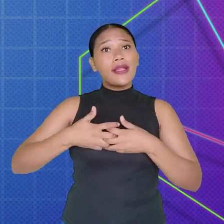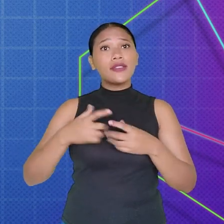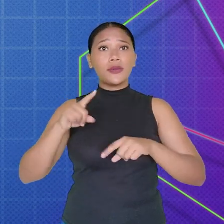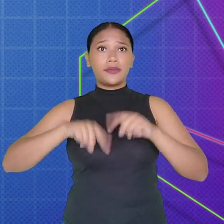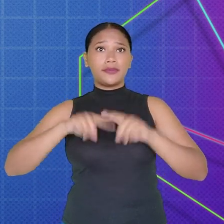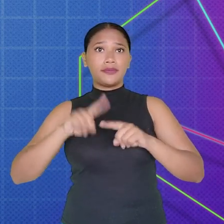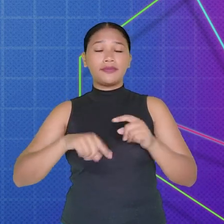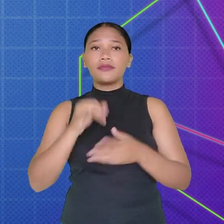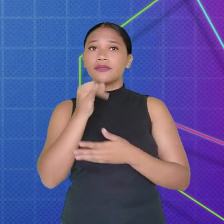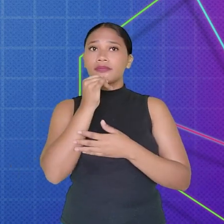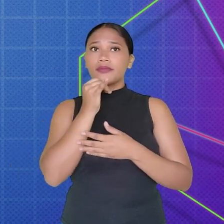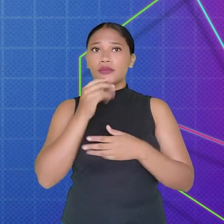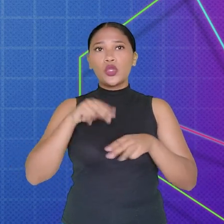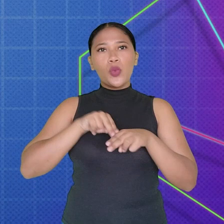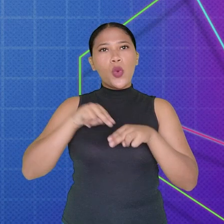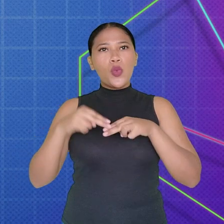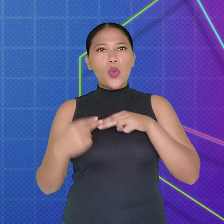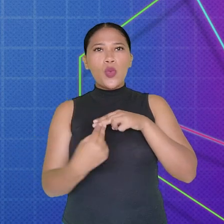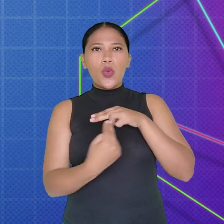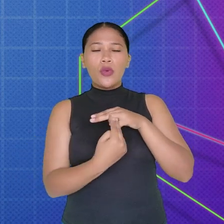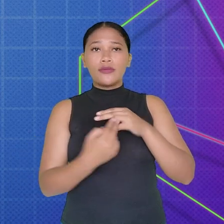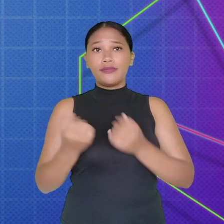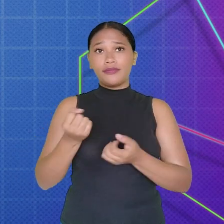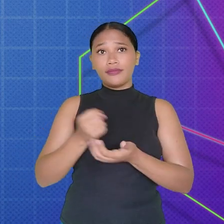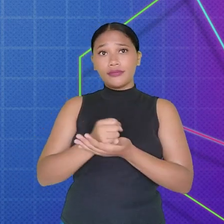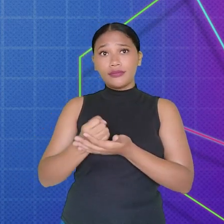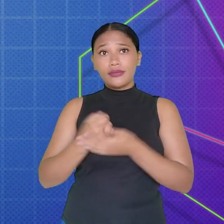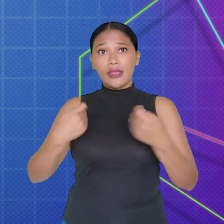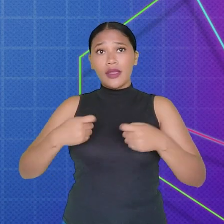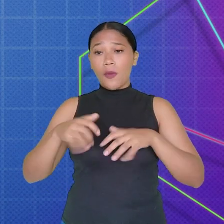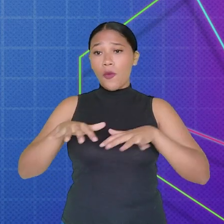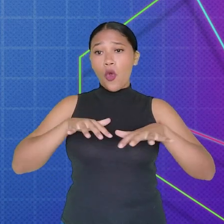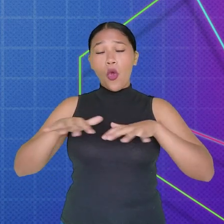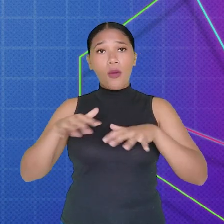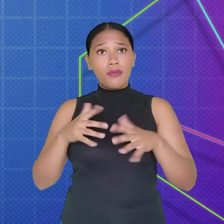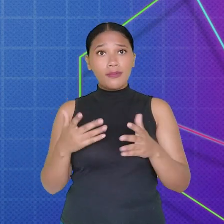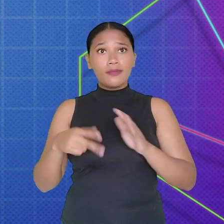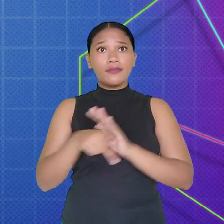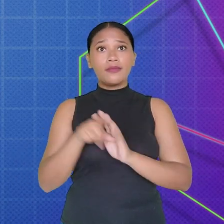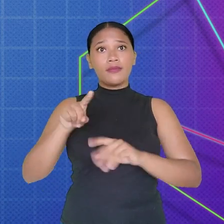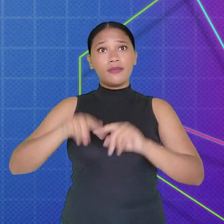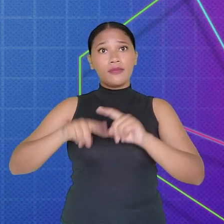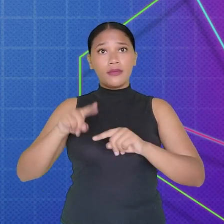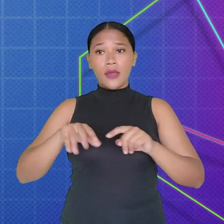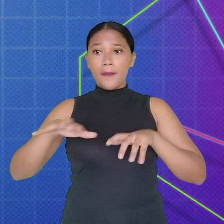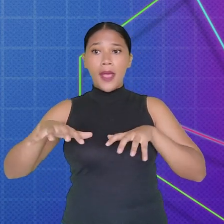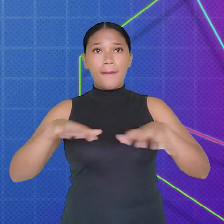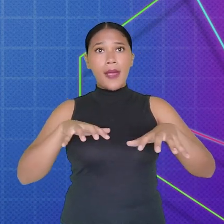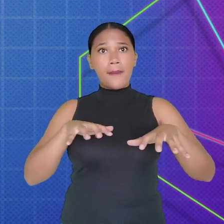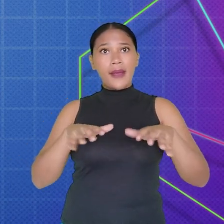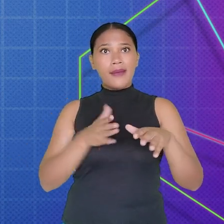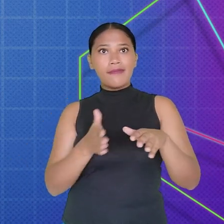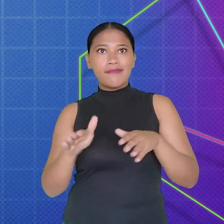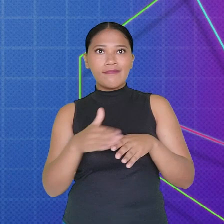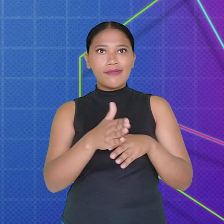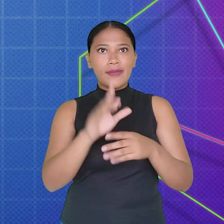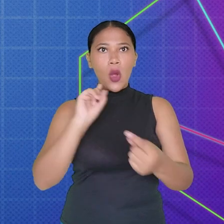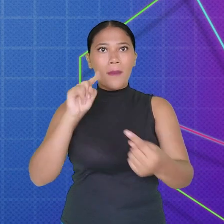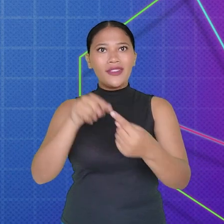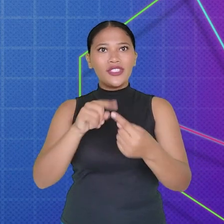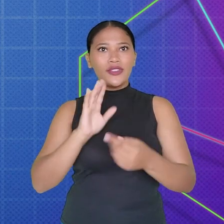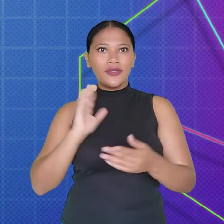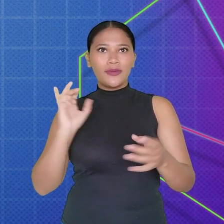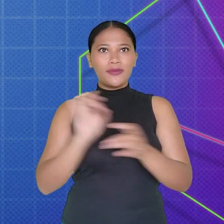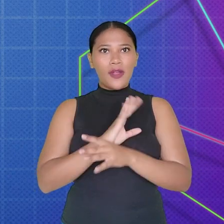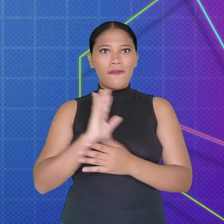entre objetos, como em jogos de quebra-cabeça, em que o jogador precisa movimentar objetos para que eles colidam e abram caminho para o objetivo